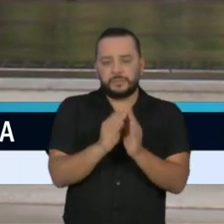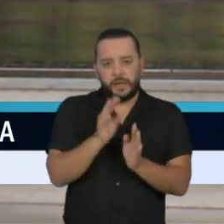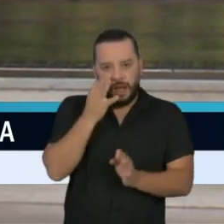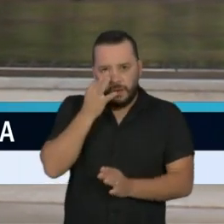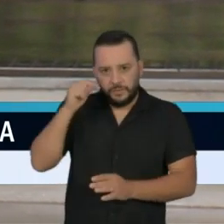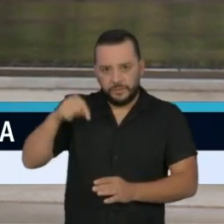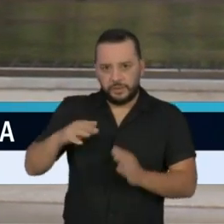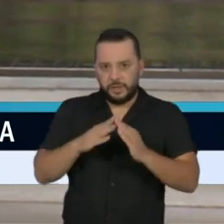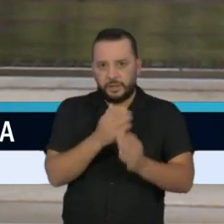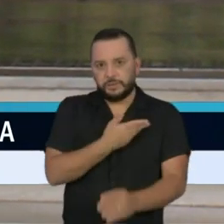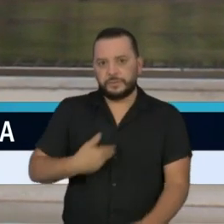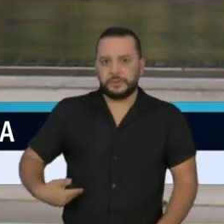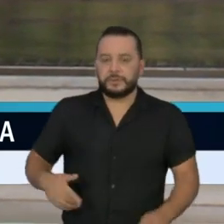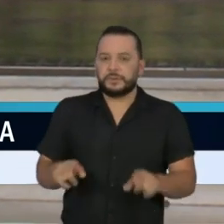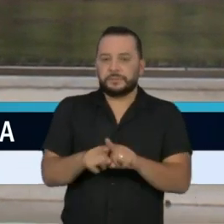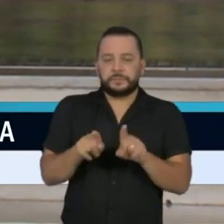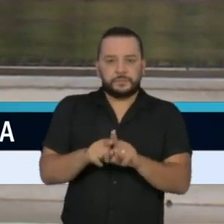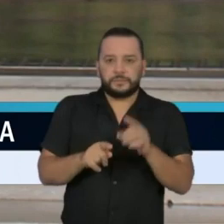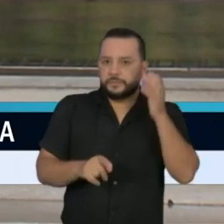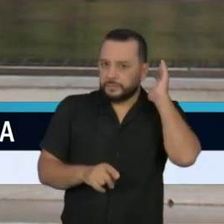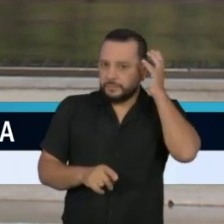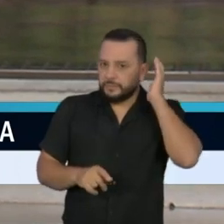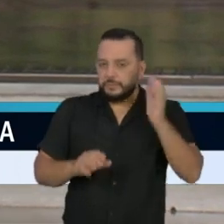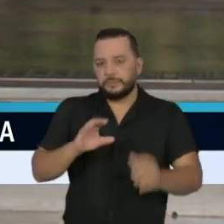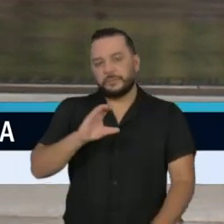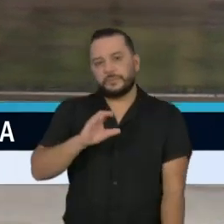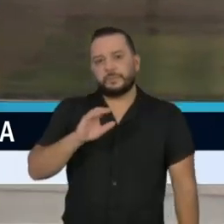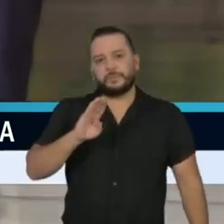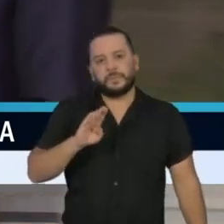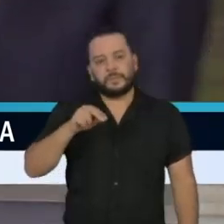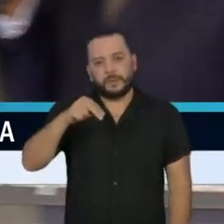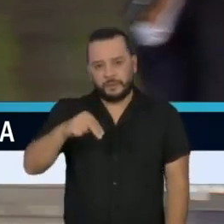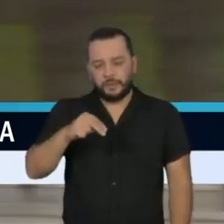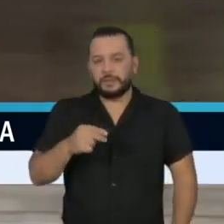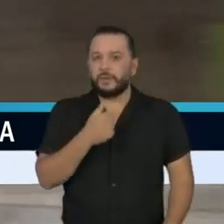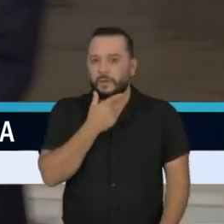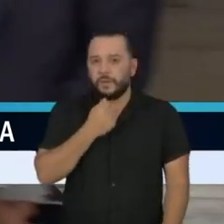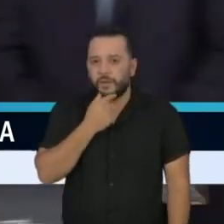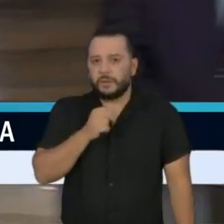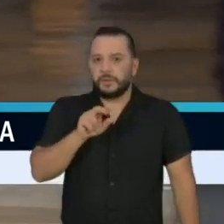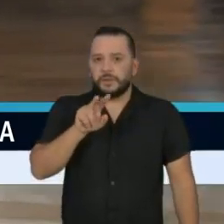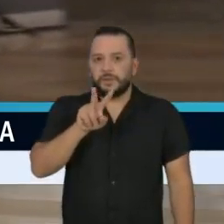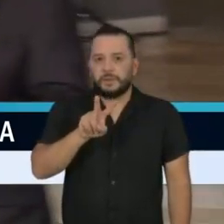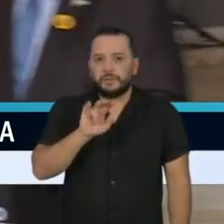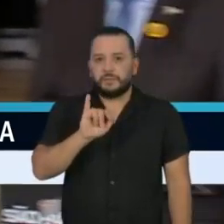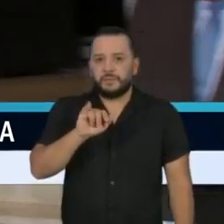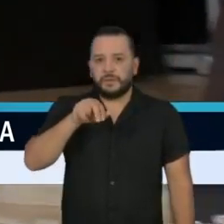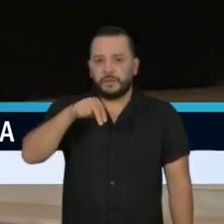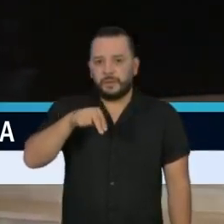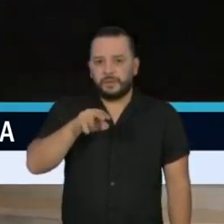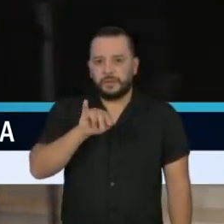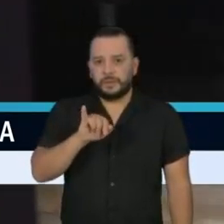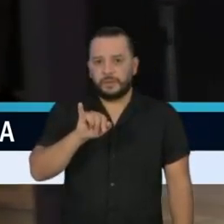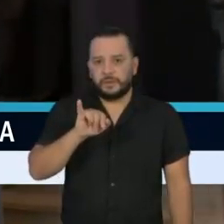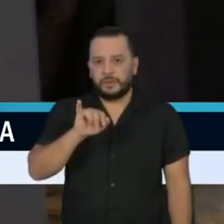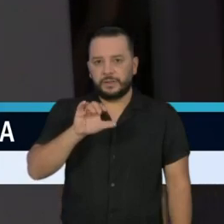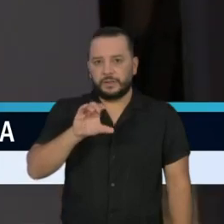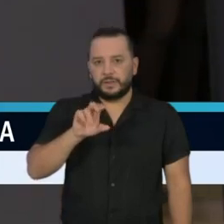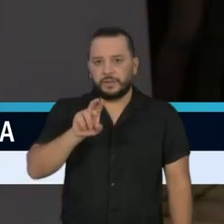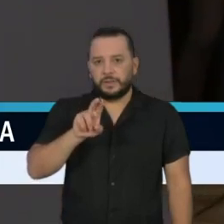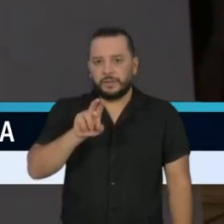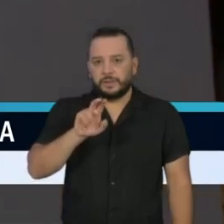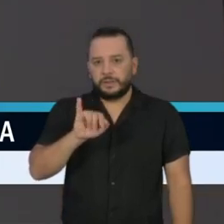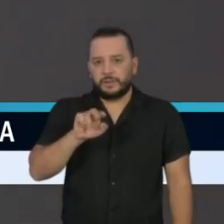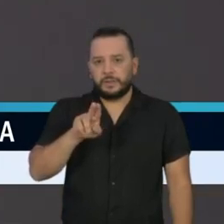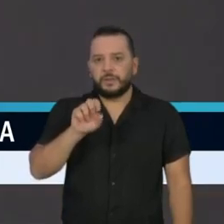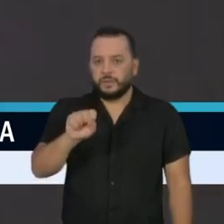Bandeirantes. Vamos agora à Rádio CBN, o jornalista Vinícius Passarelli. Vinícius, você já está aqui em tela. Boa tarde, sua pergunta, por